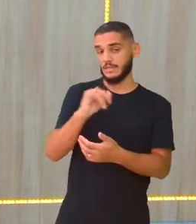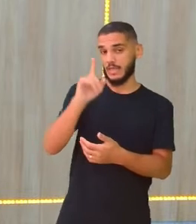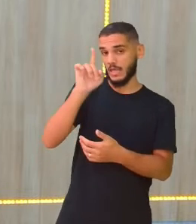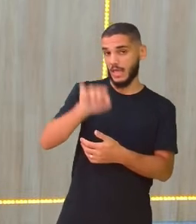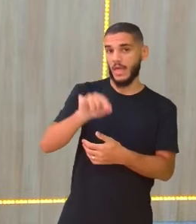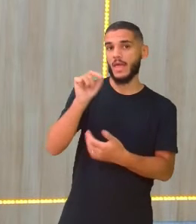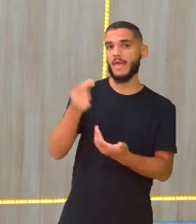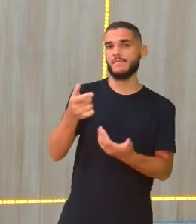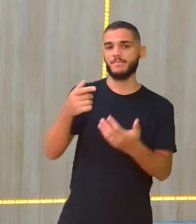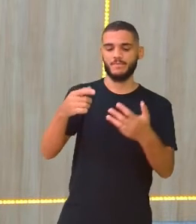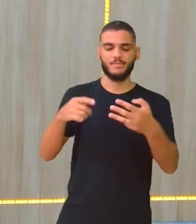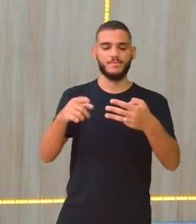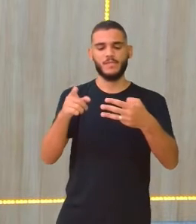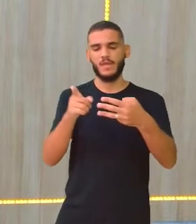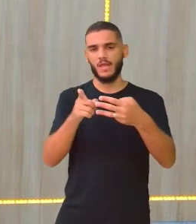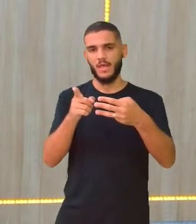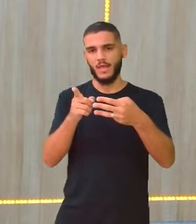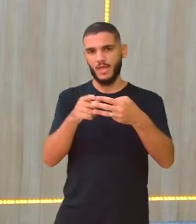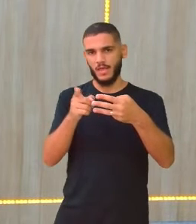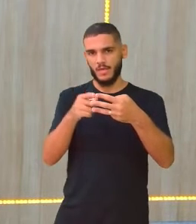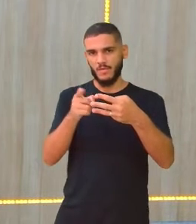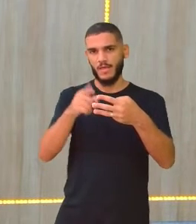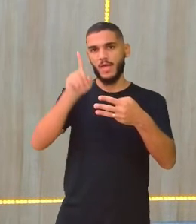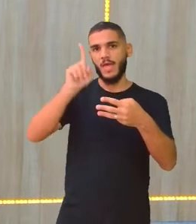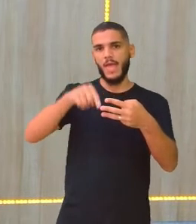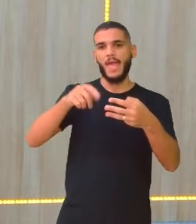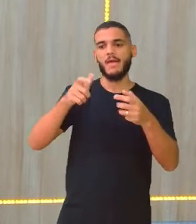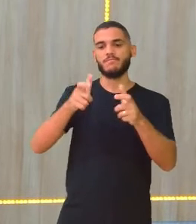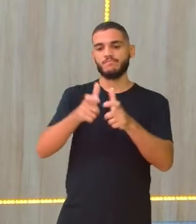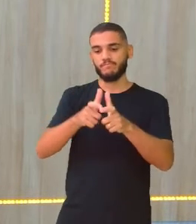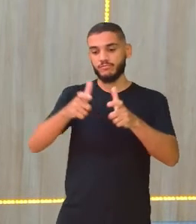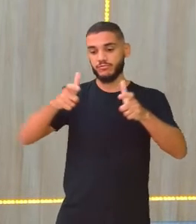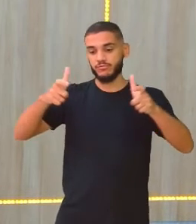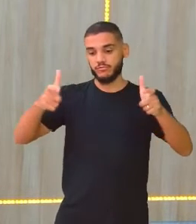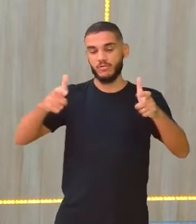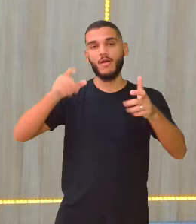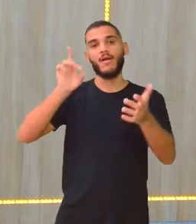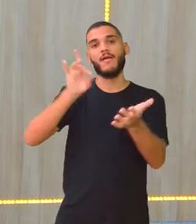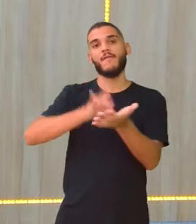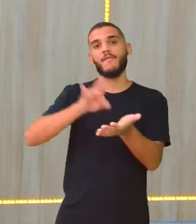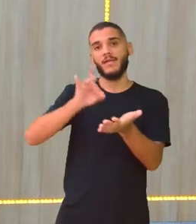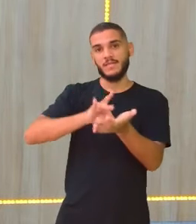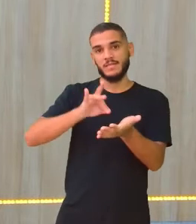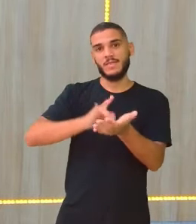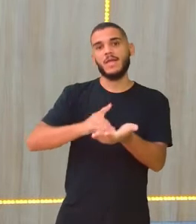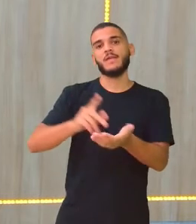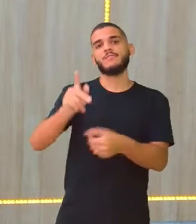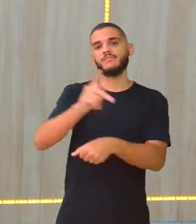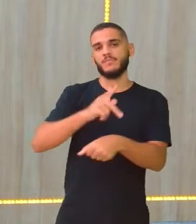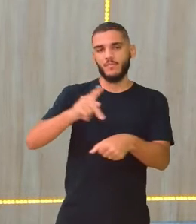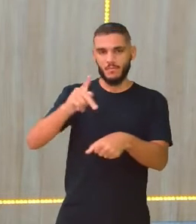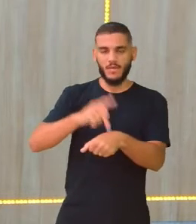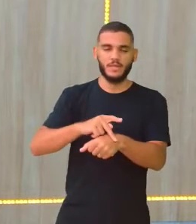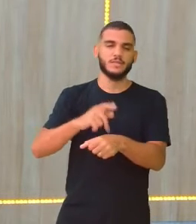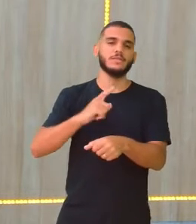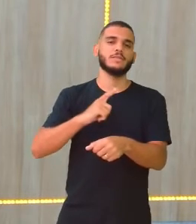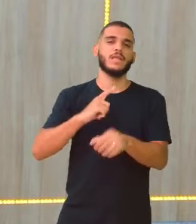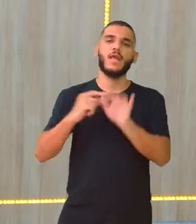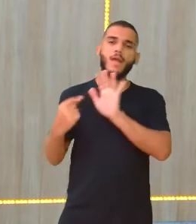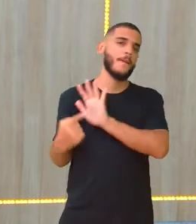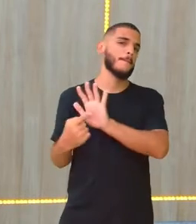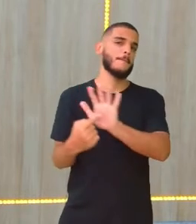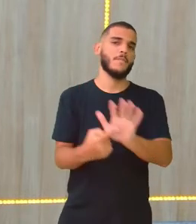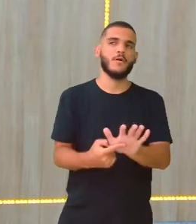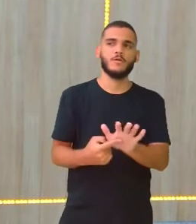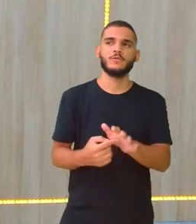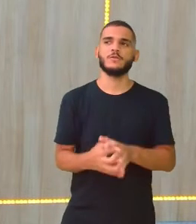ao tamanho dos continentes, ao tamanho real dos países. A projeção de Peters, você vê aí justamente